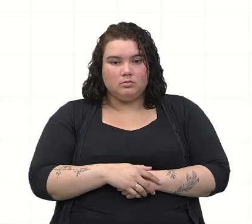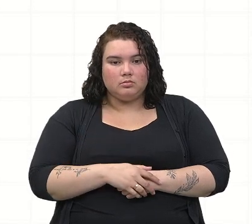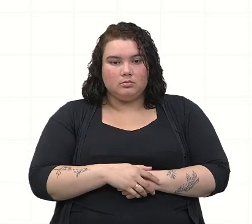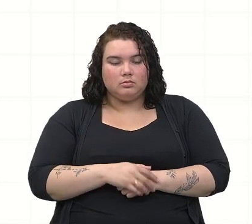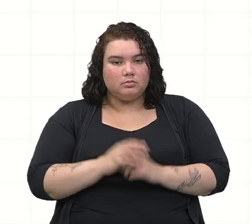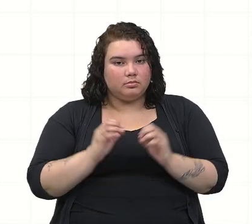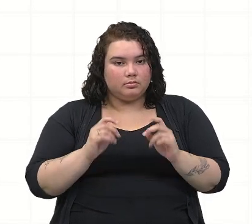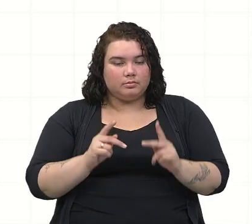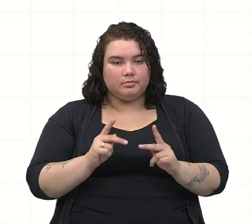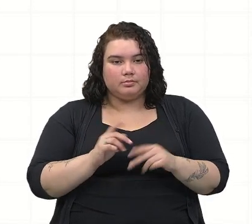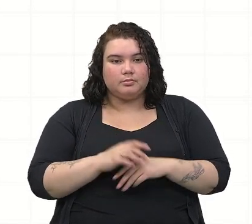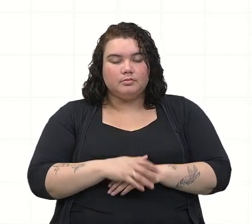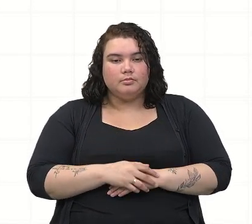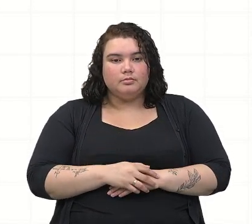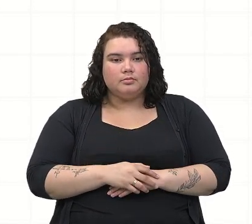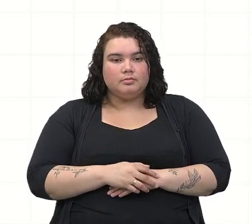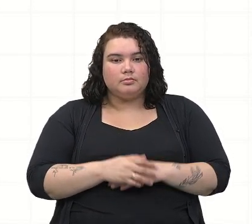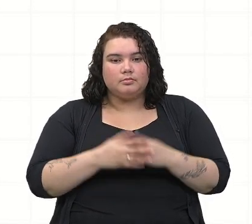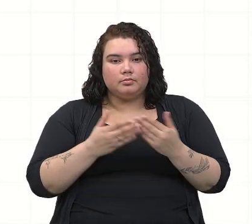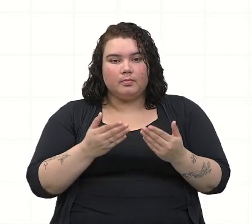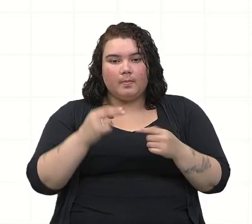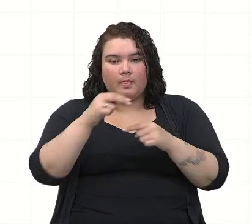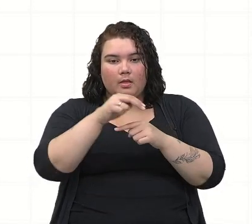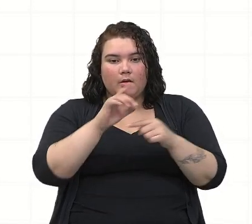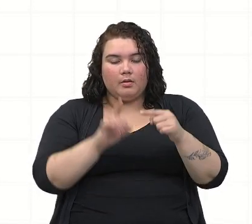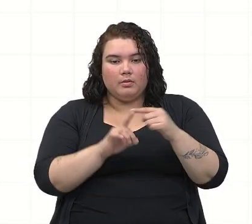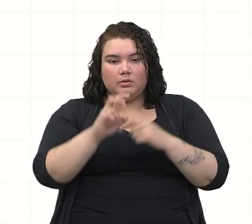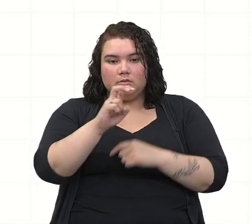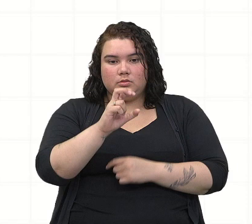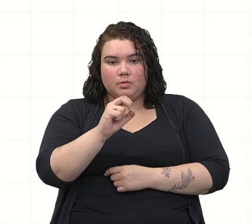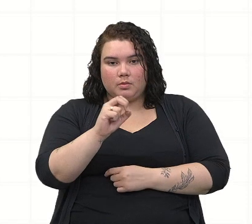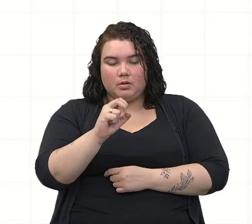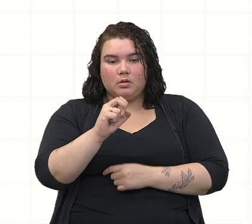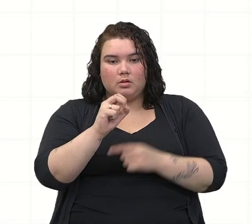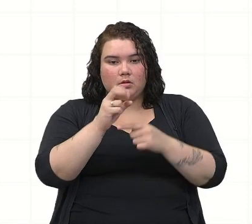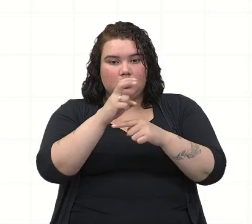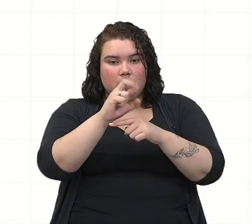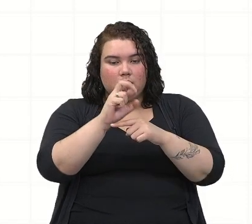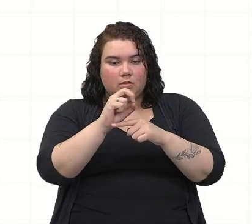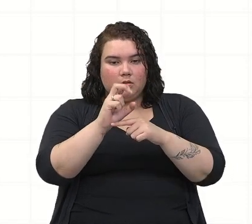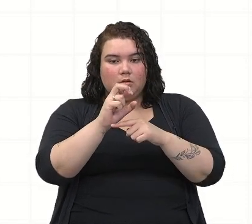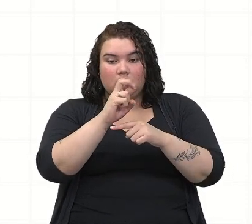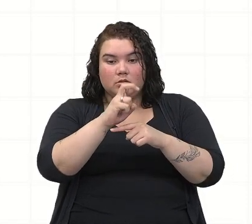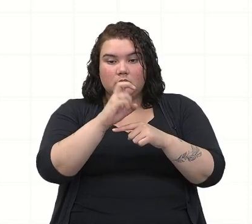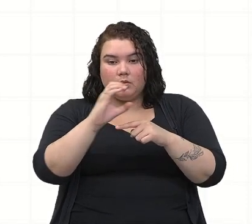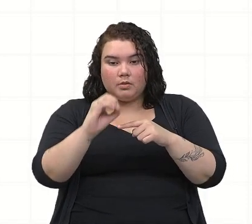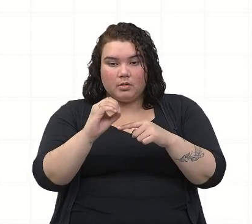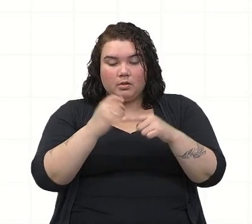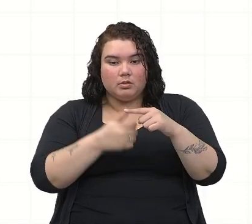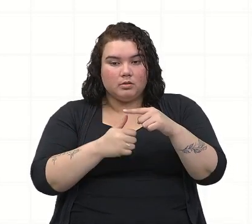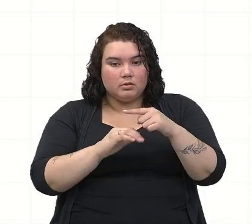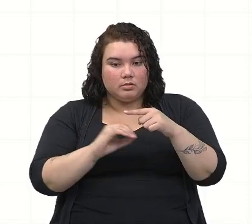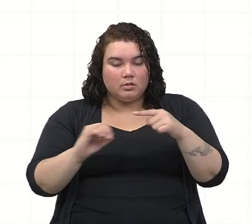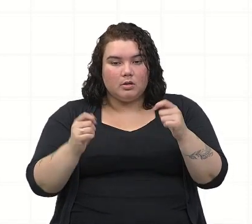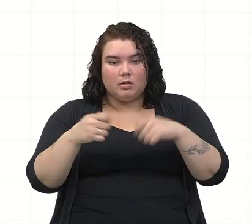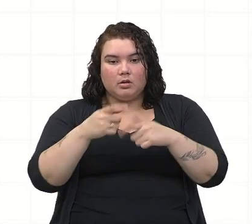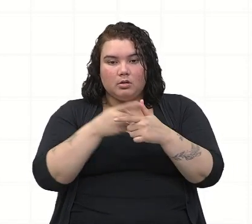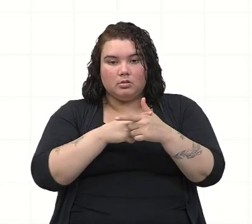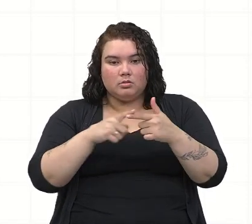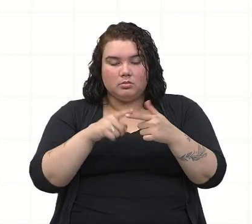Muito bem. Aqui na nossa fração 50 centésimos, também, se nós formos simplificar, dá para dividir por